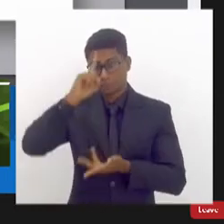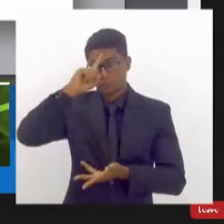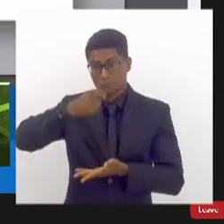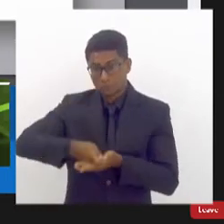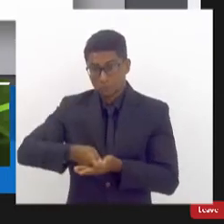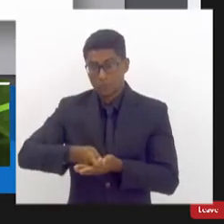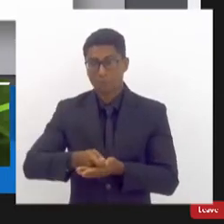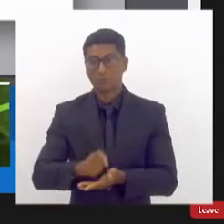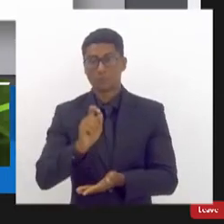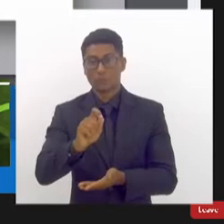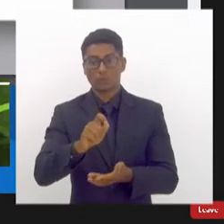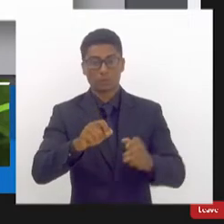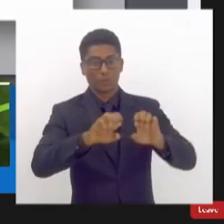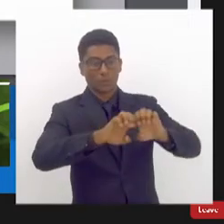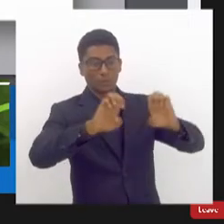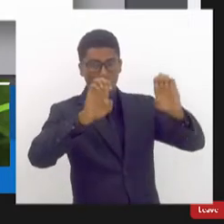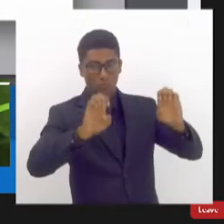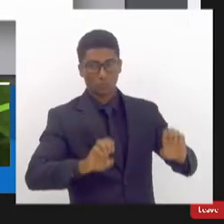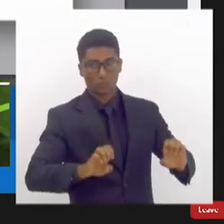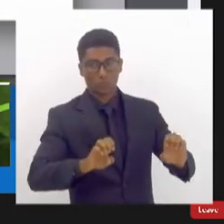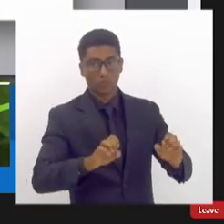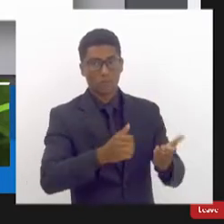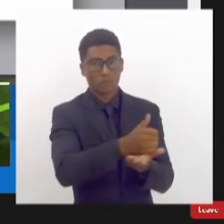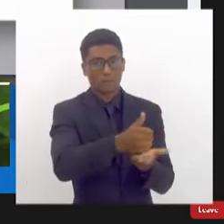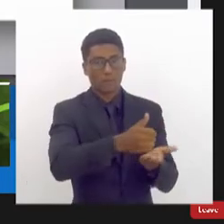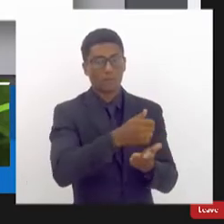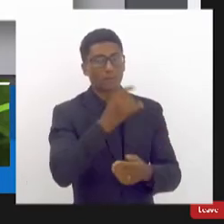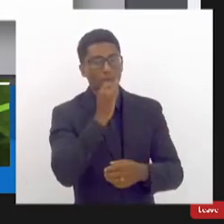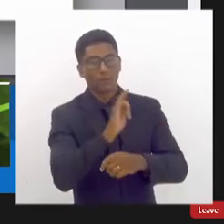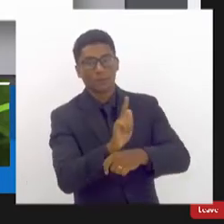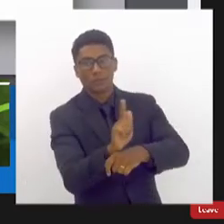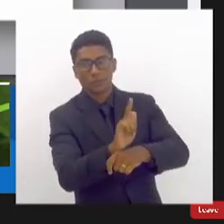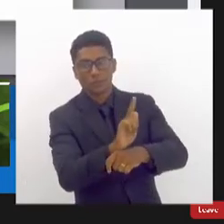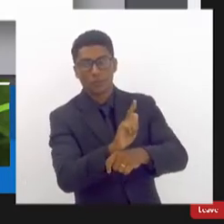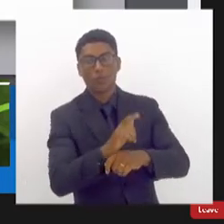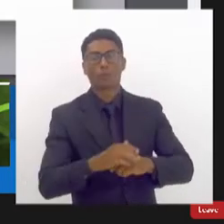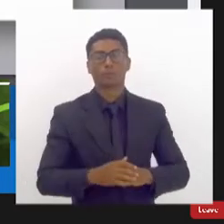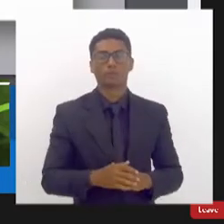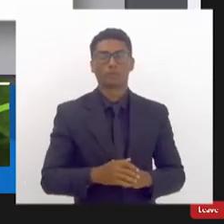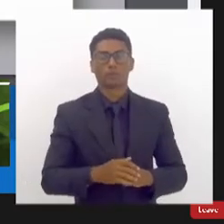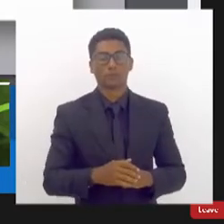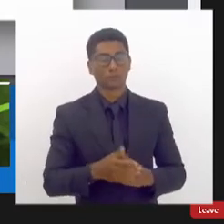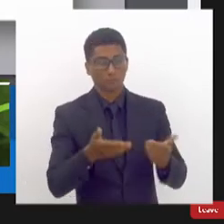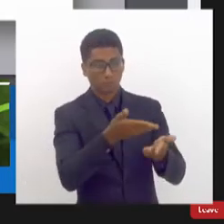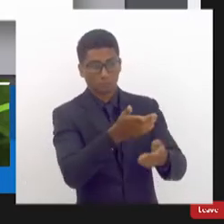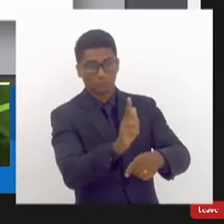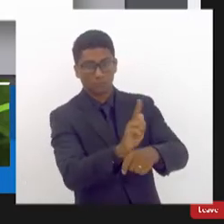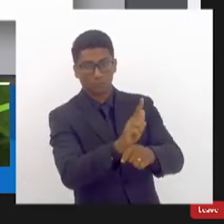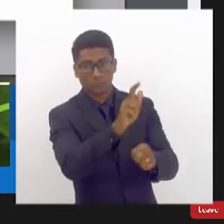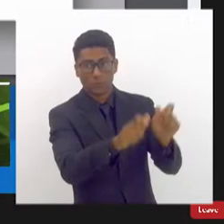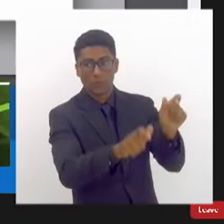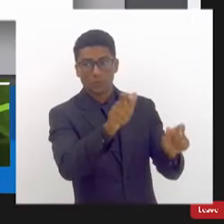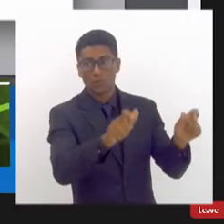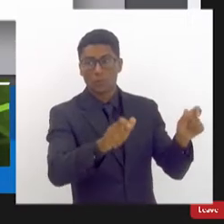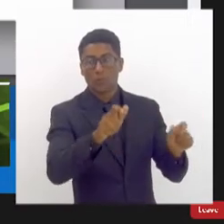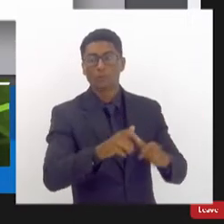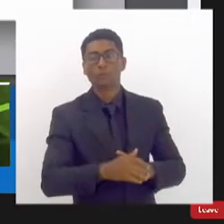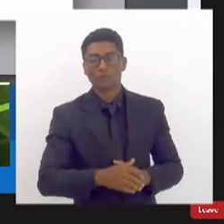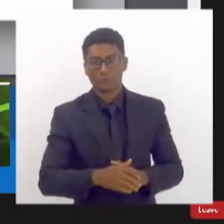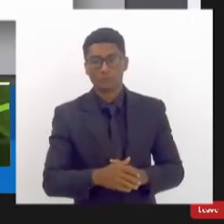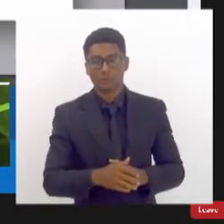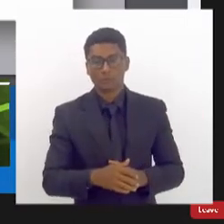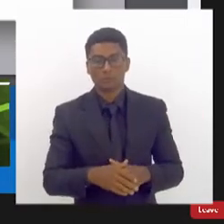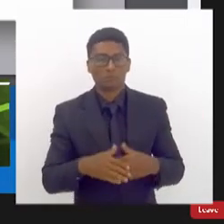de estrutura mínima com gestores intermediários. Esses gestores, por decisões das